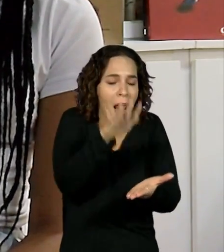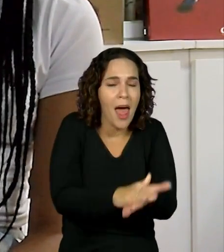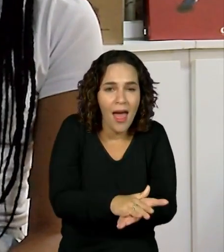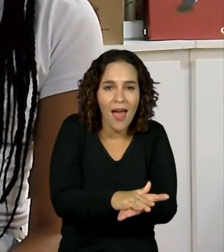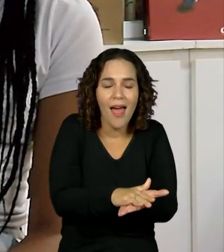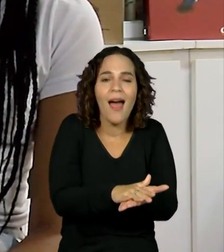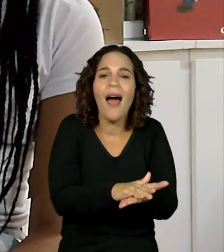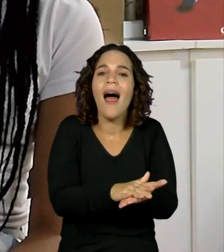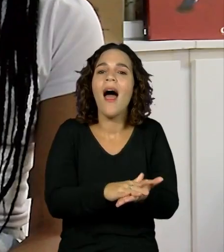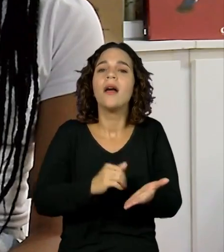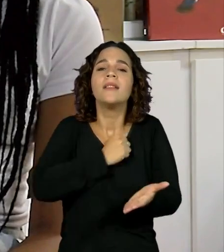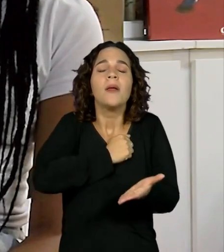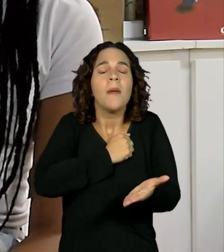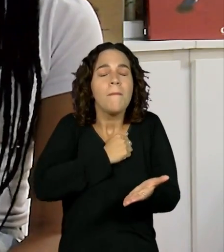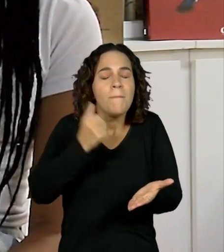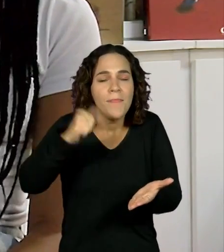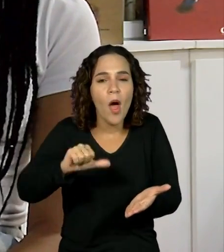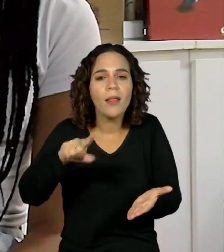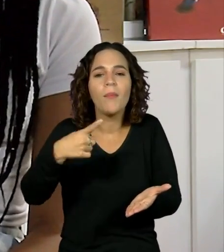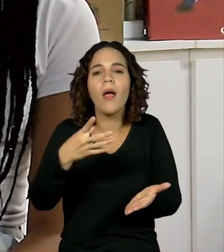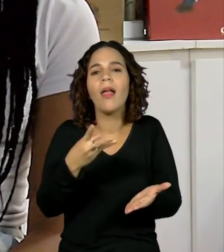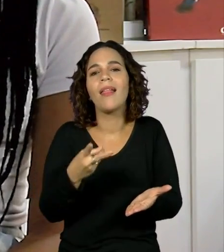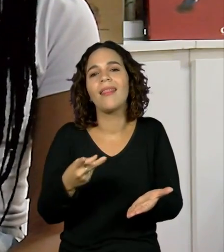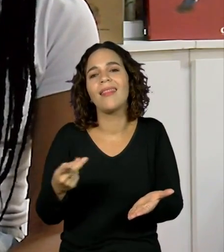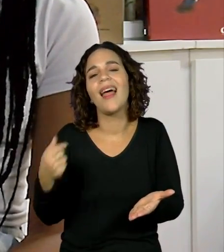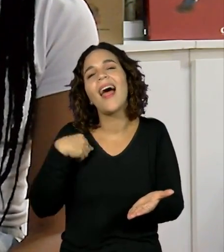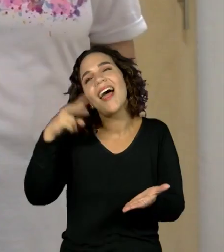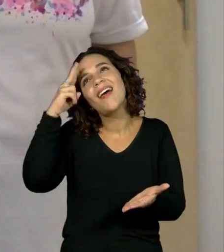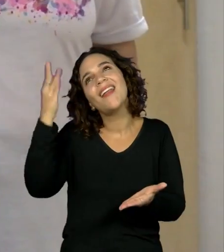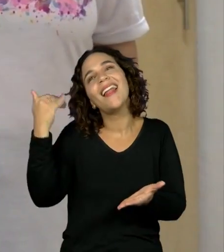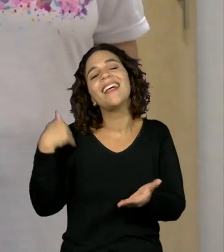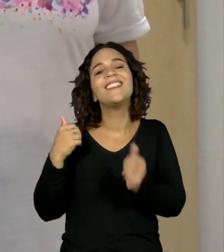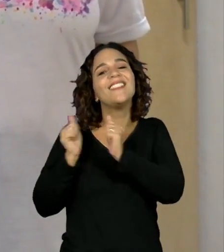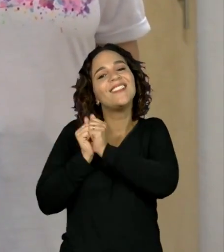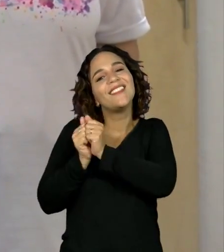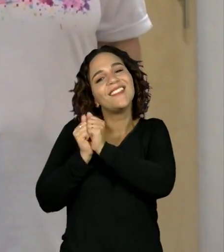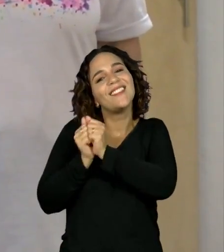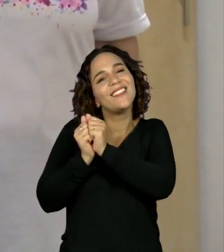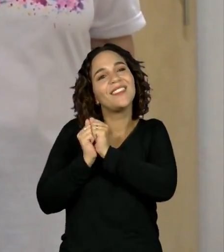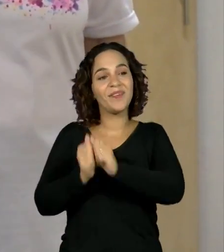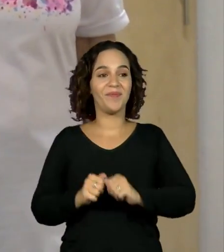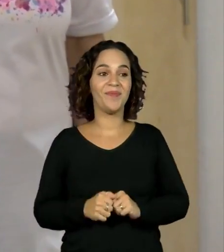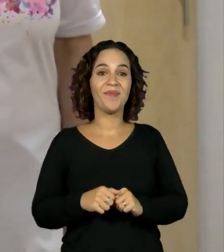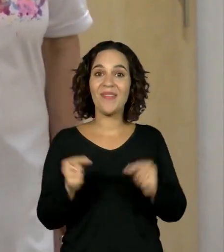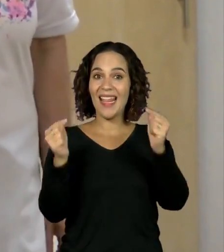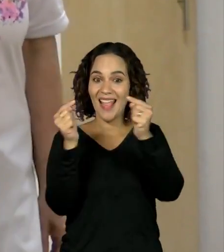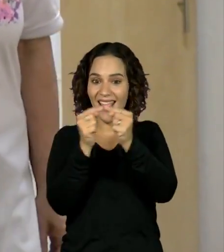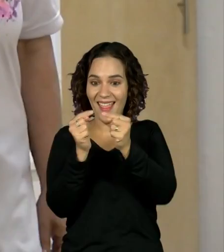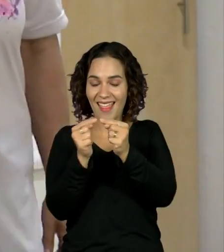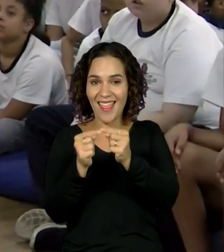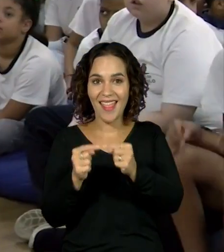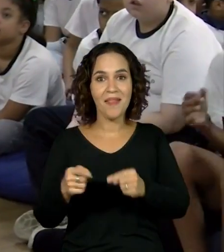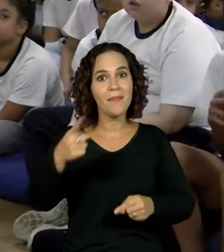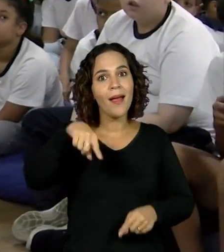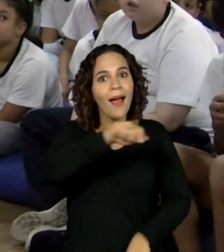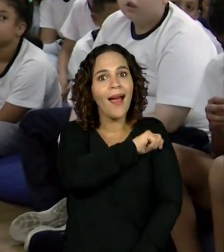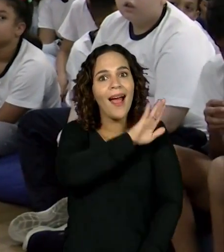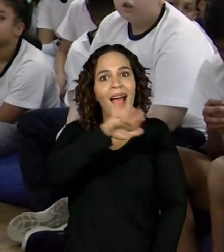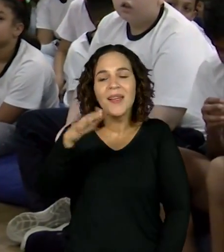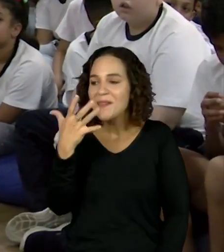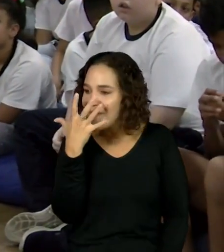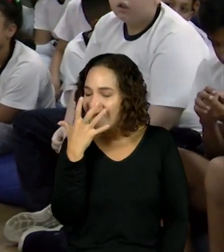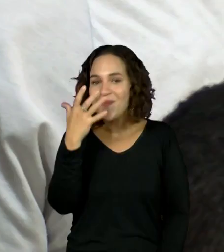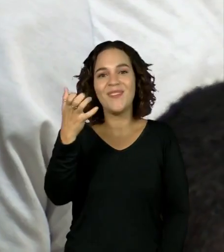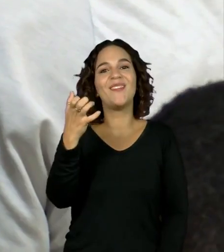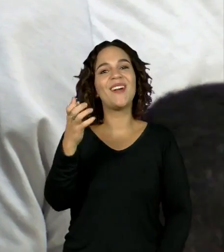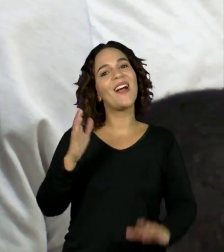foi passando, e aí eu fiquei lembrando dos momentos que eu e ela teve. A rima foi o elemento que cativou os alunos durante